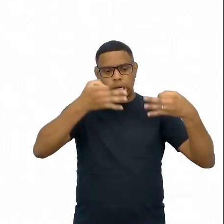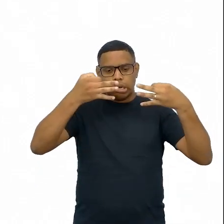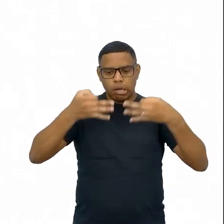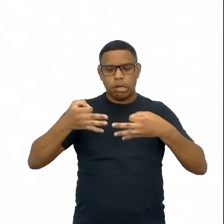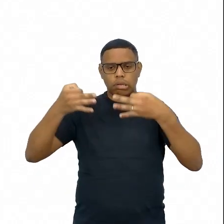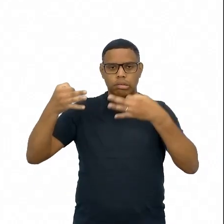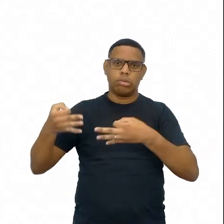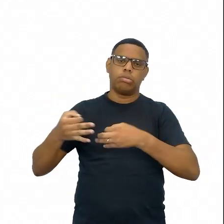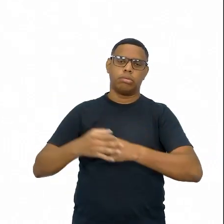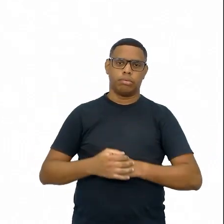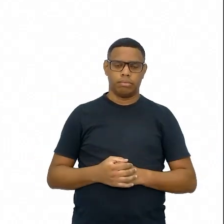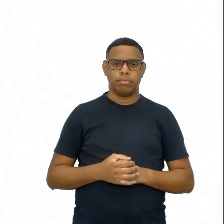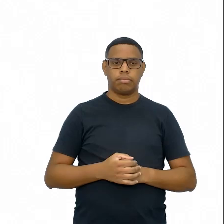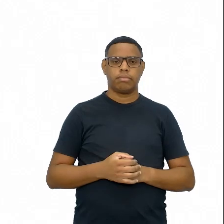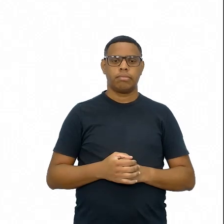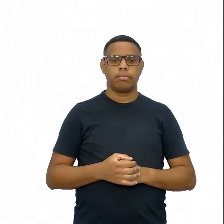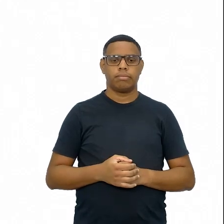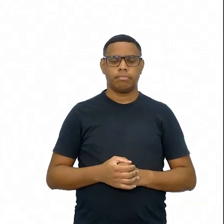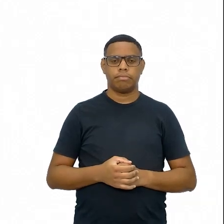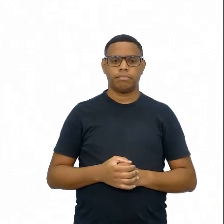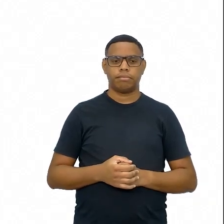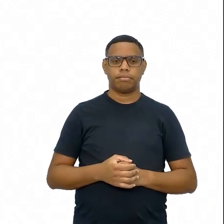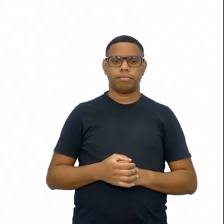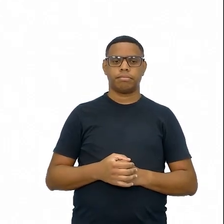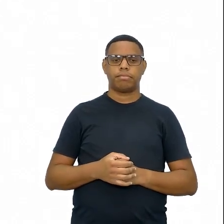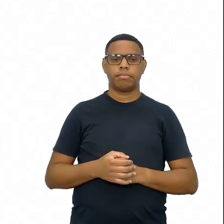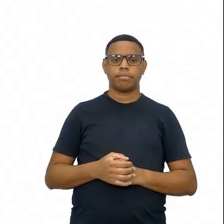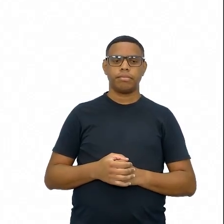do número. Então, vamos lá.